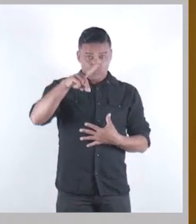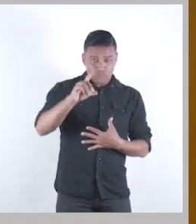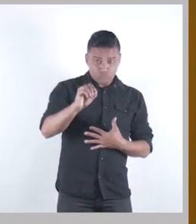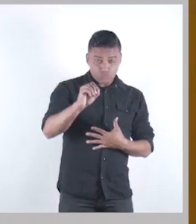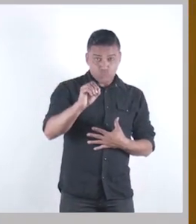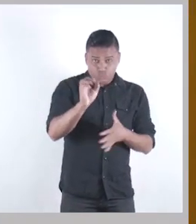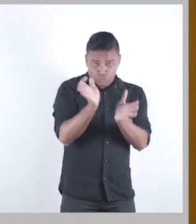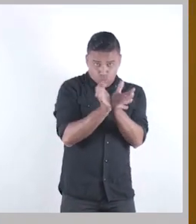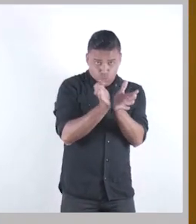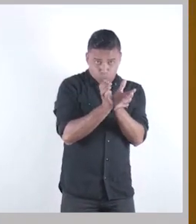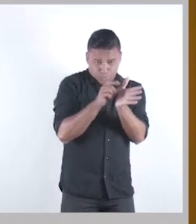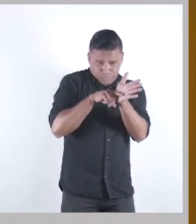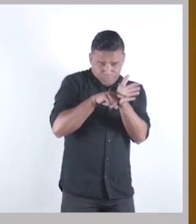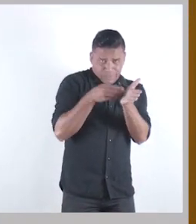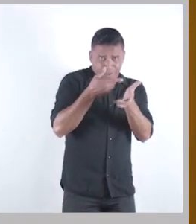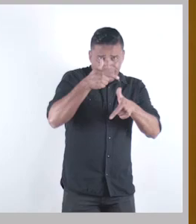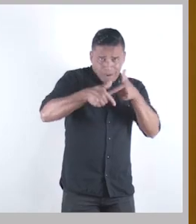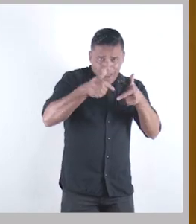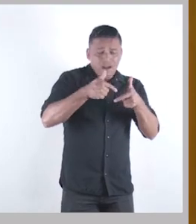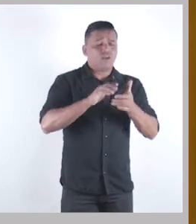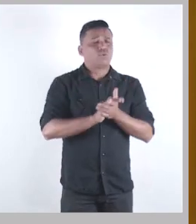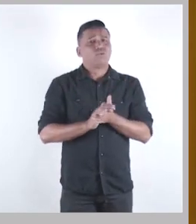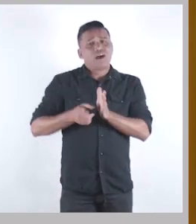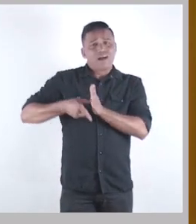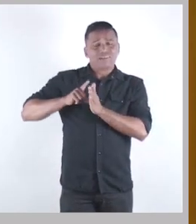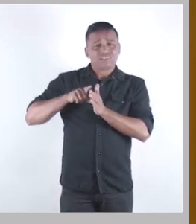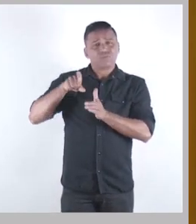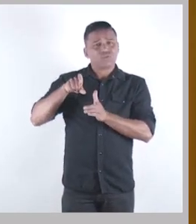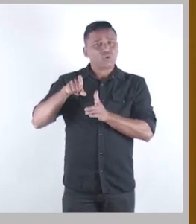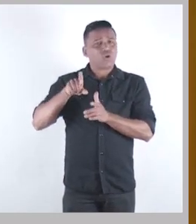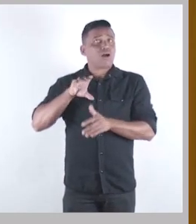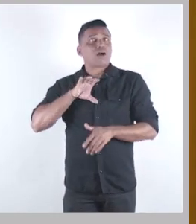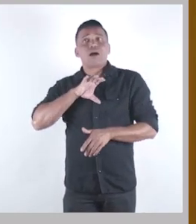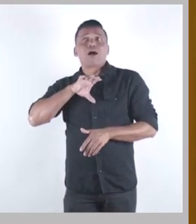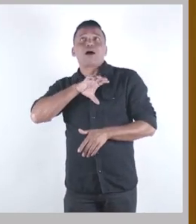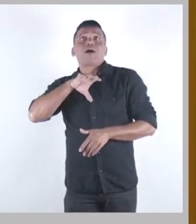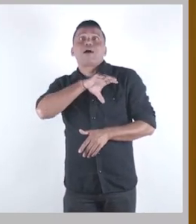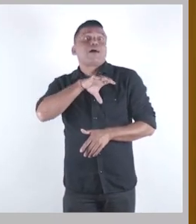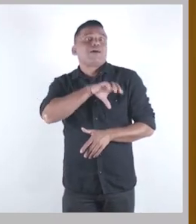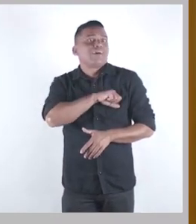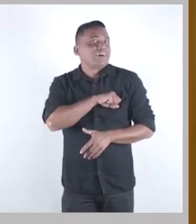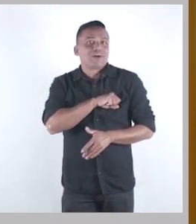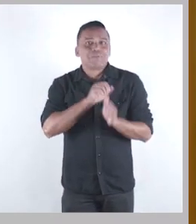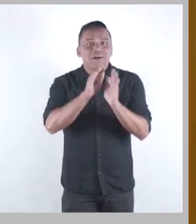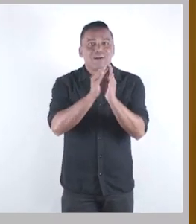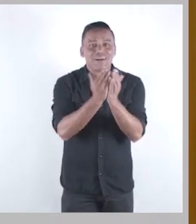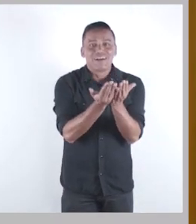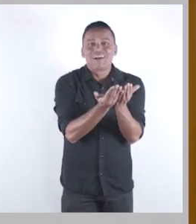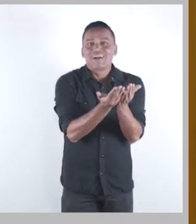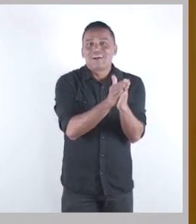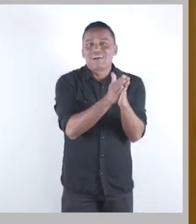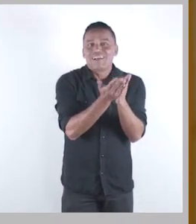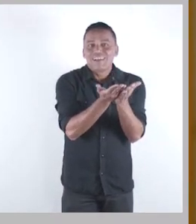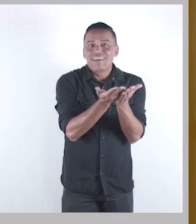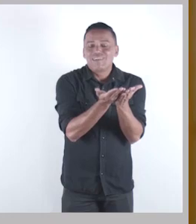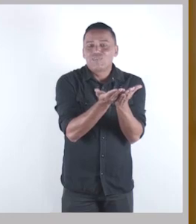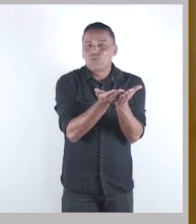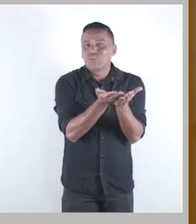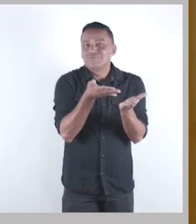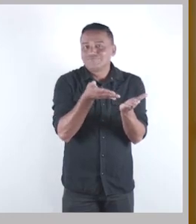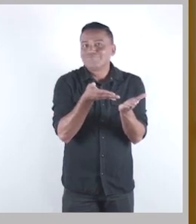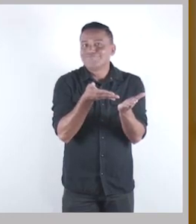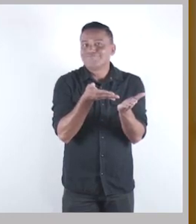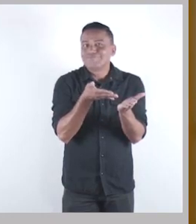tem o senhor é um amante do livro, né? Assim, uma pessoa